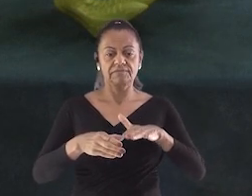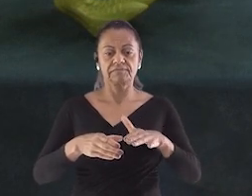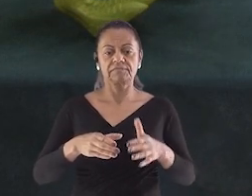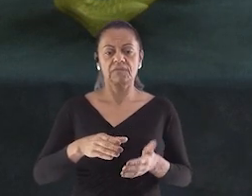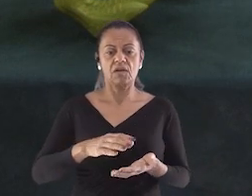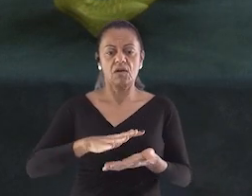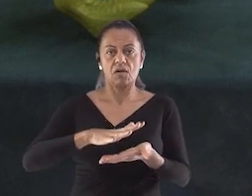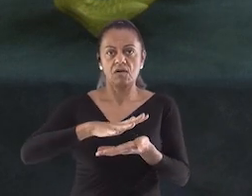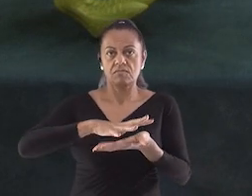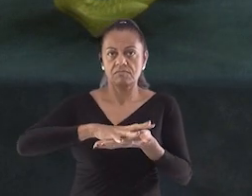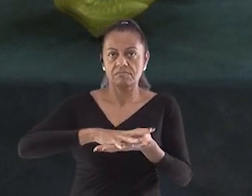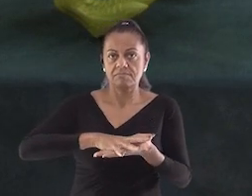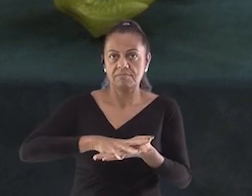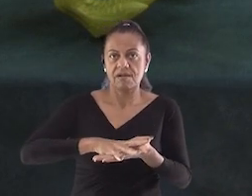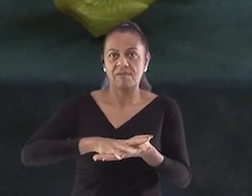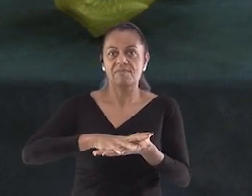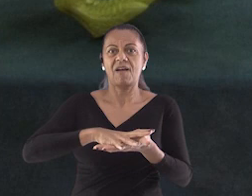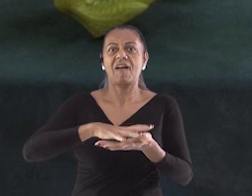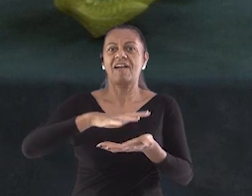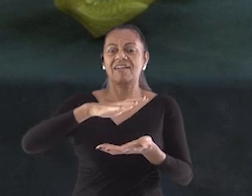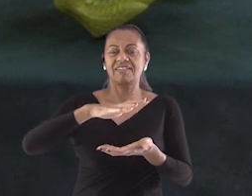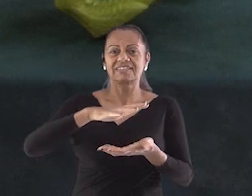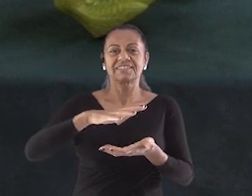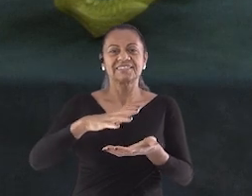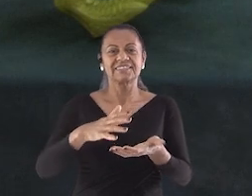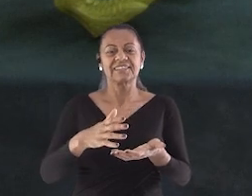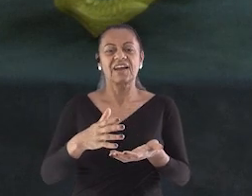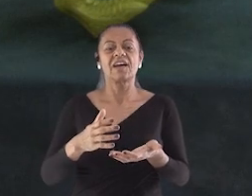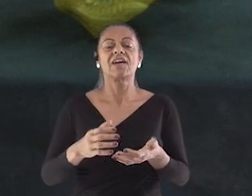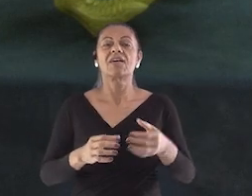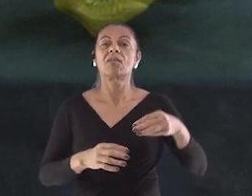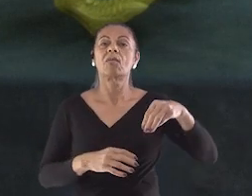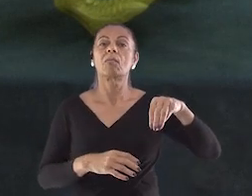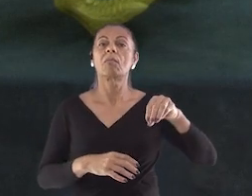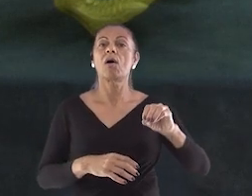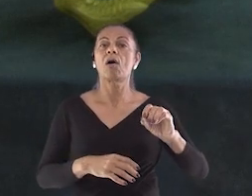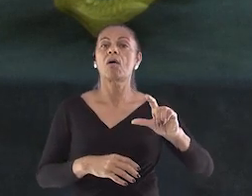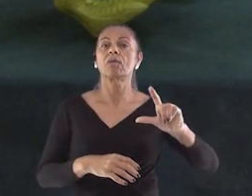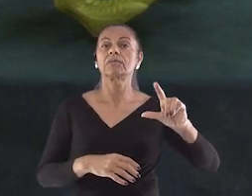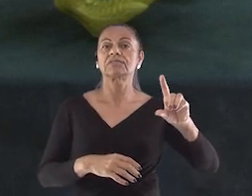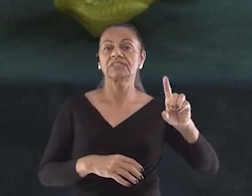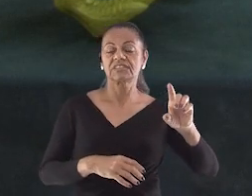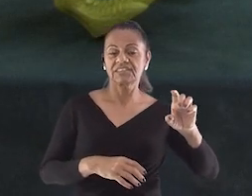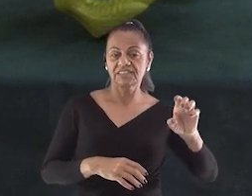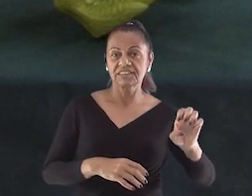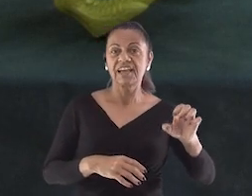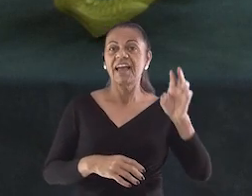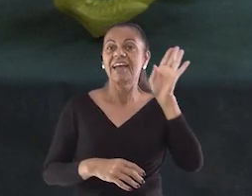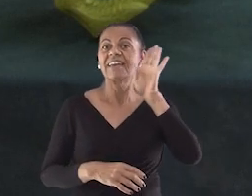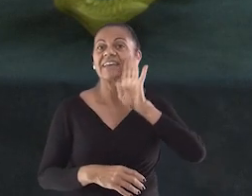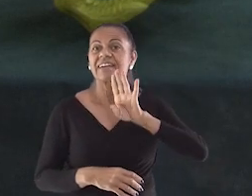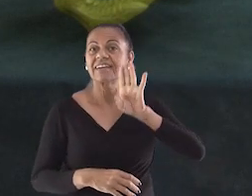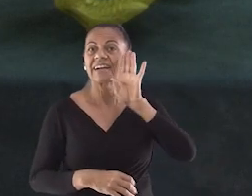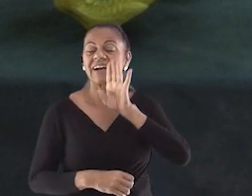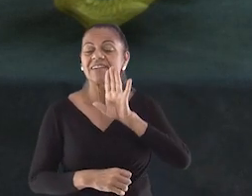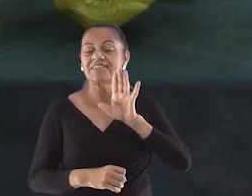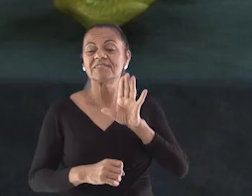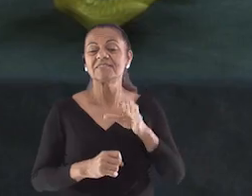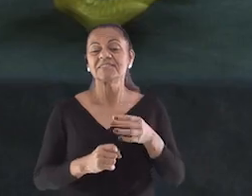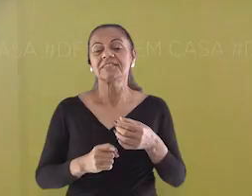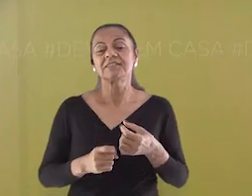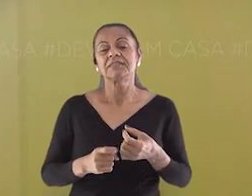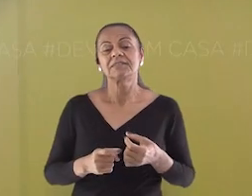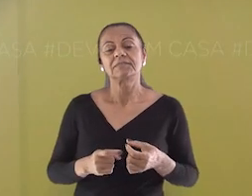fazer, no caso de fazer o molde da sua mão, numa tampinha um pouquinho maior que caiba a sua mão. A ideia de fazer o molde da mão ou